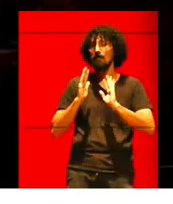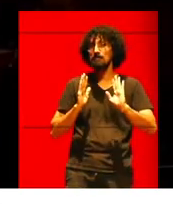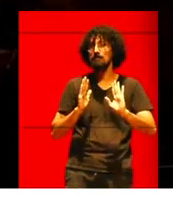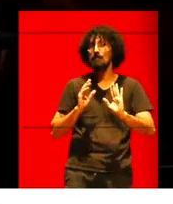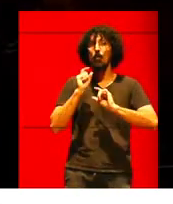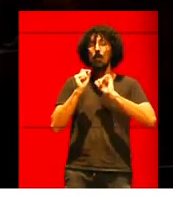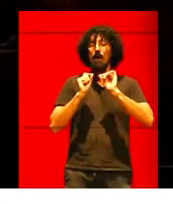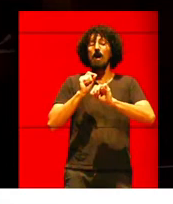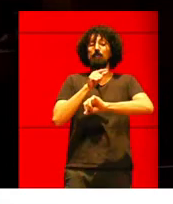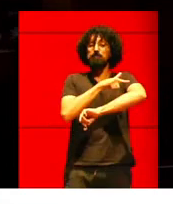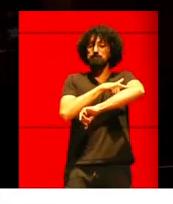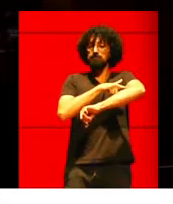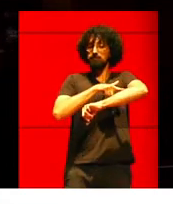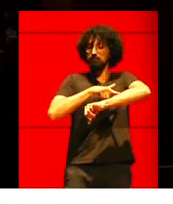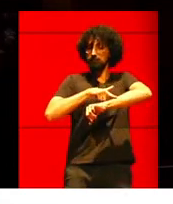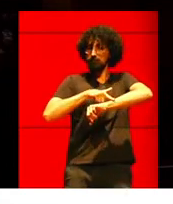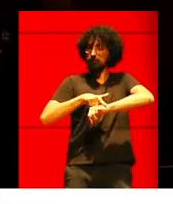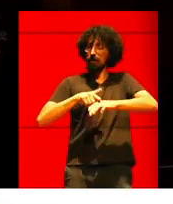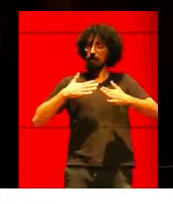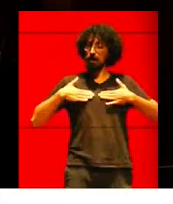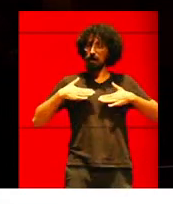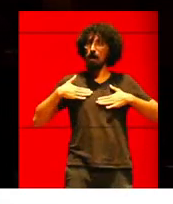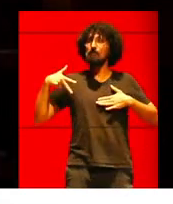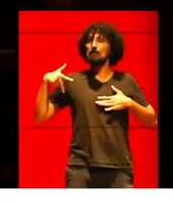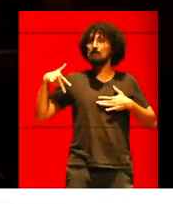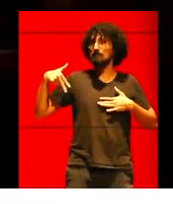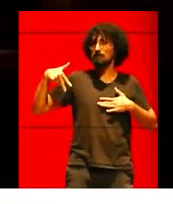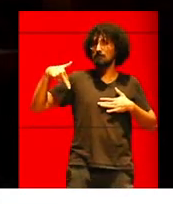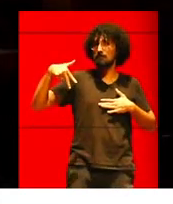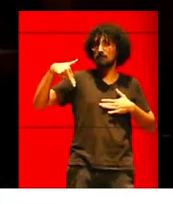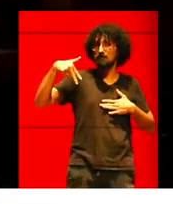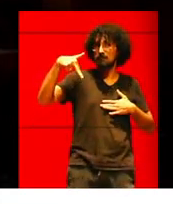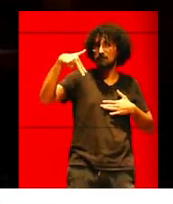como meninos e meninas lindos e lindas que vocês são.